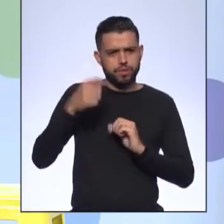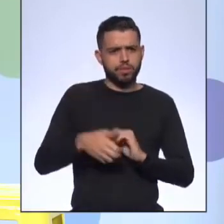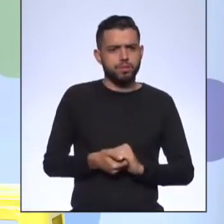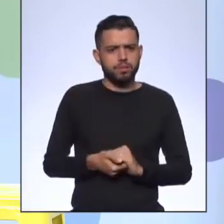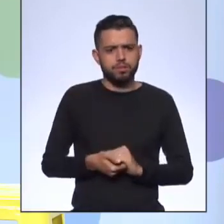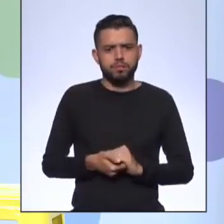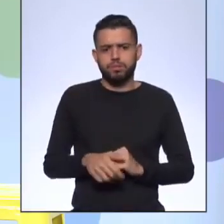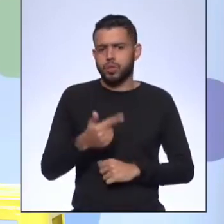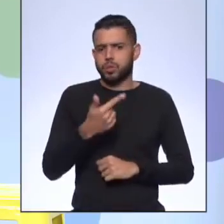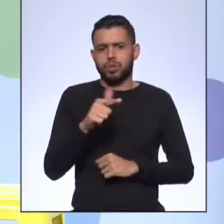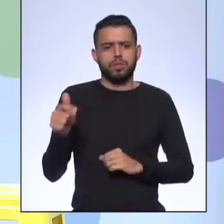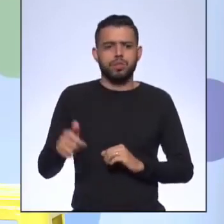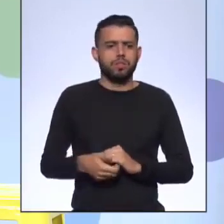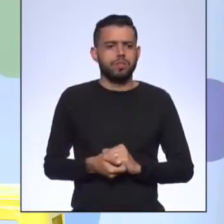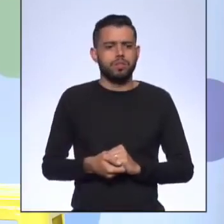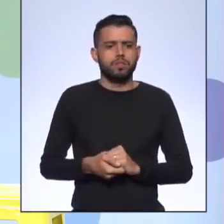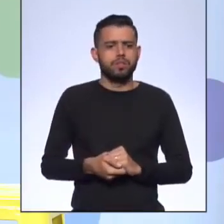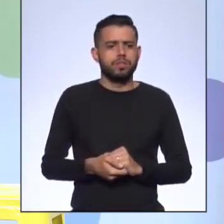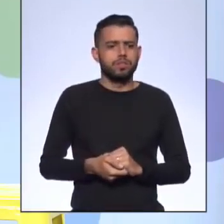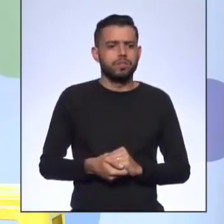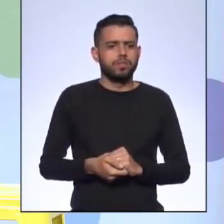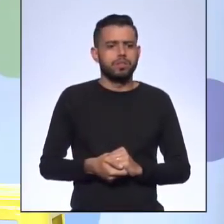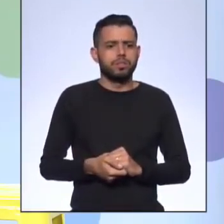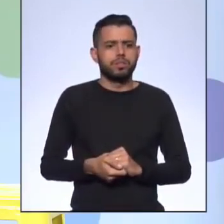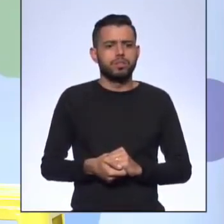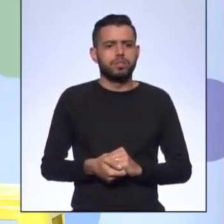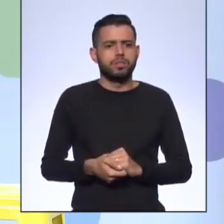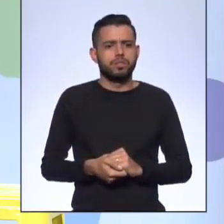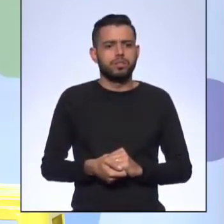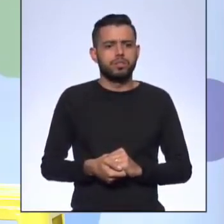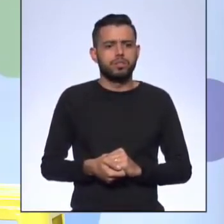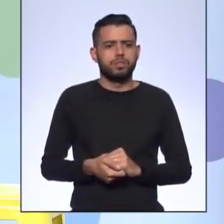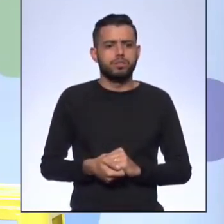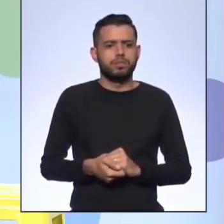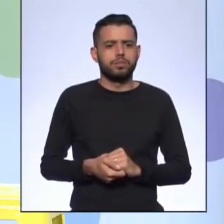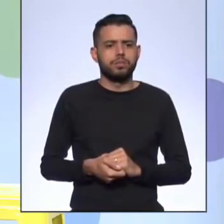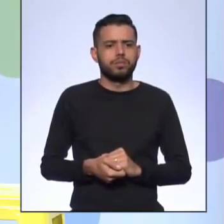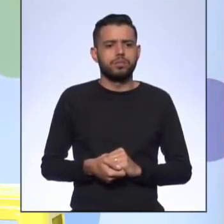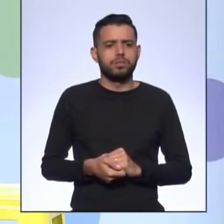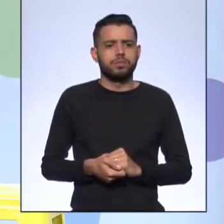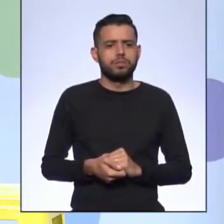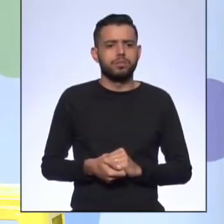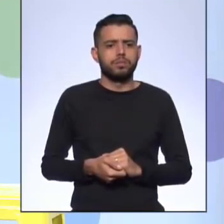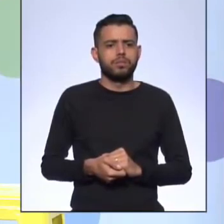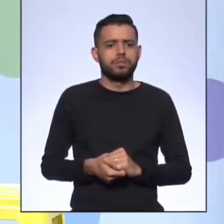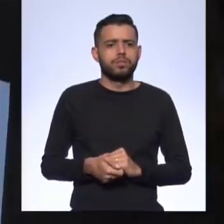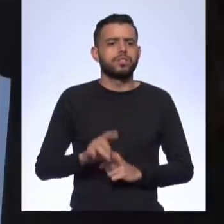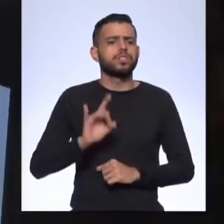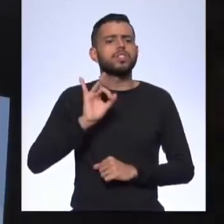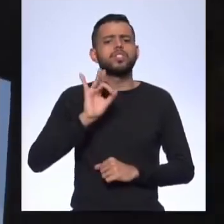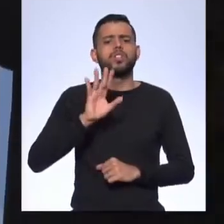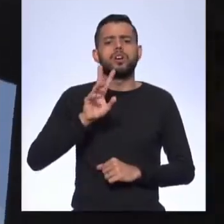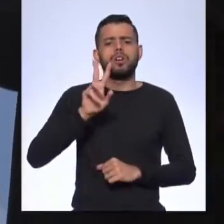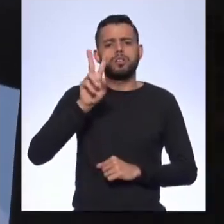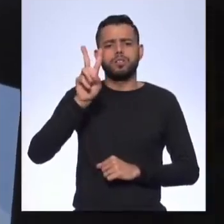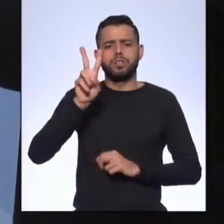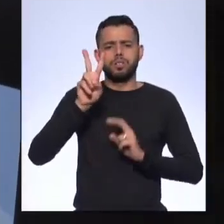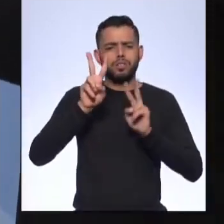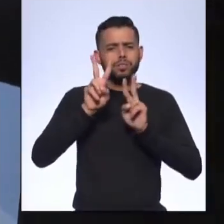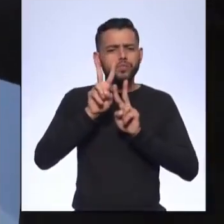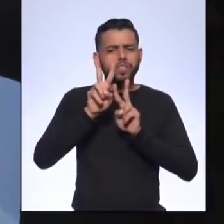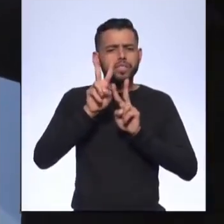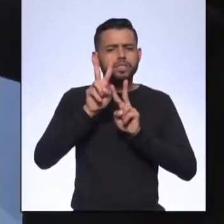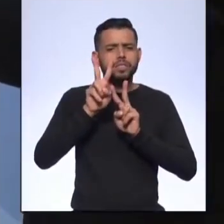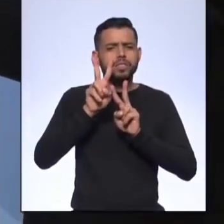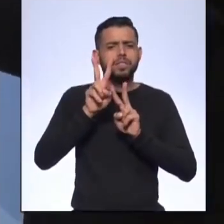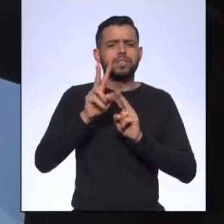Não teve. Daí, então, o primeiro caso aqui, ele vai resultar só em indivíduos heterozigotos. Então, aqui,